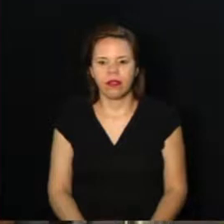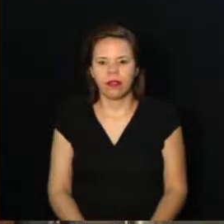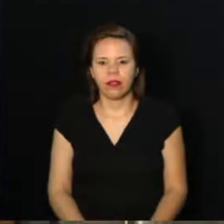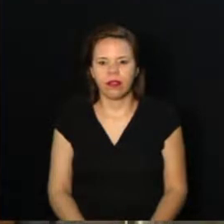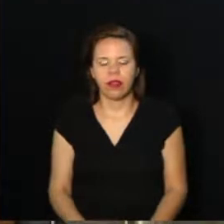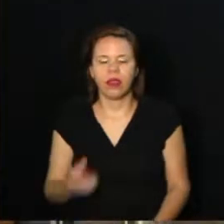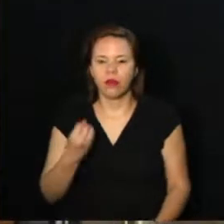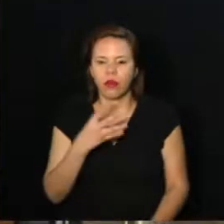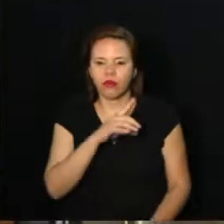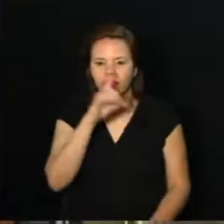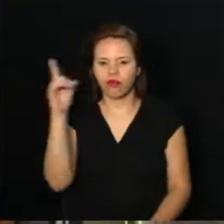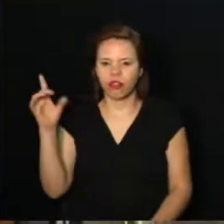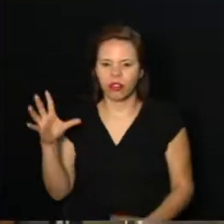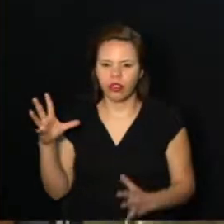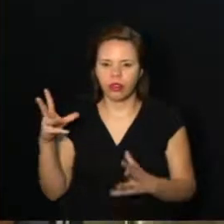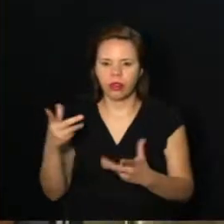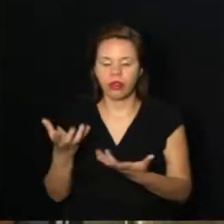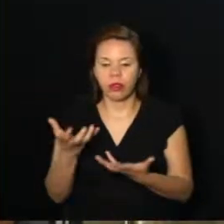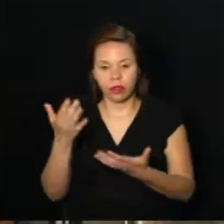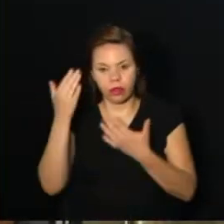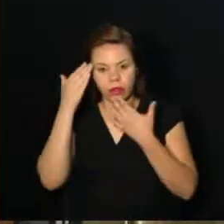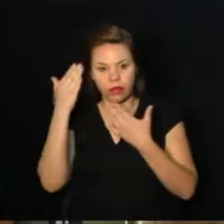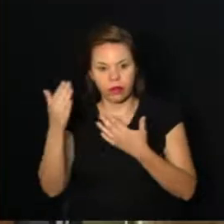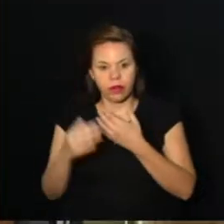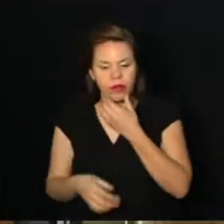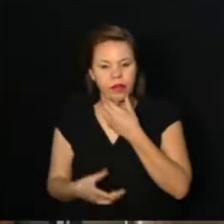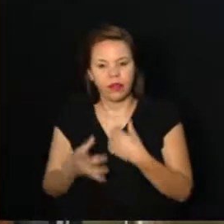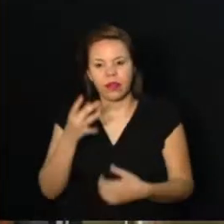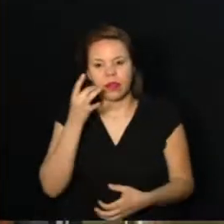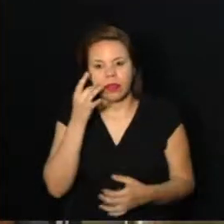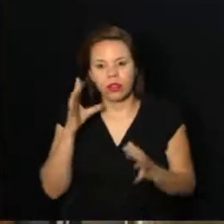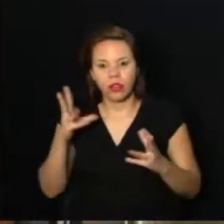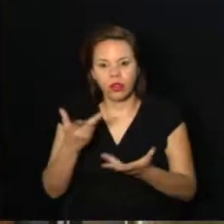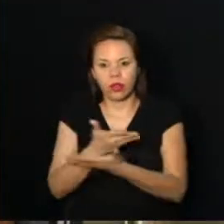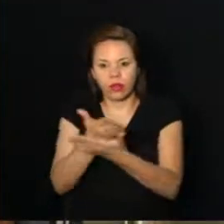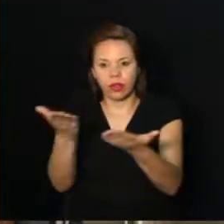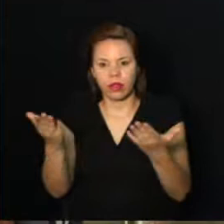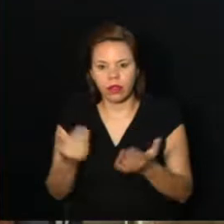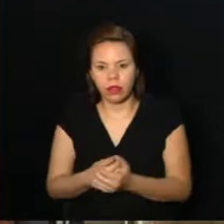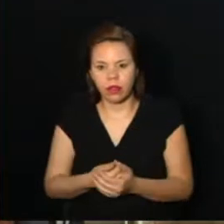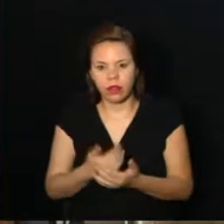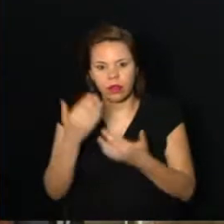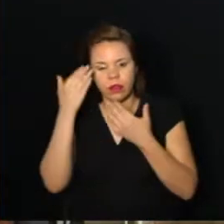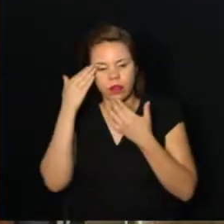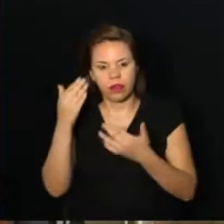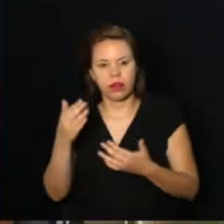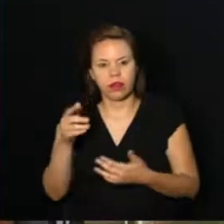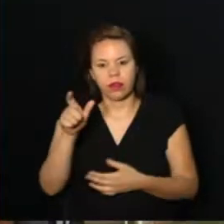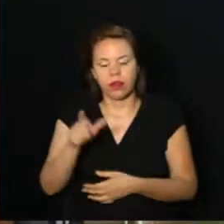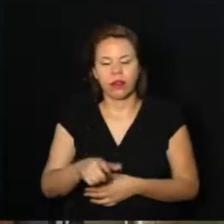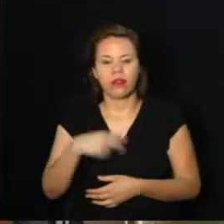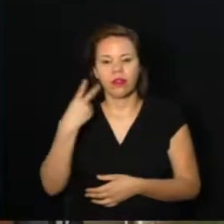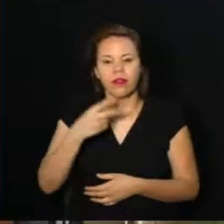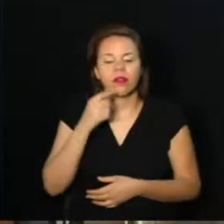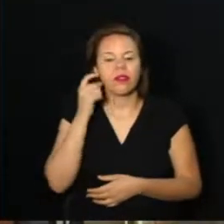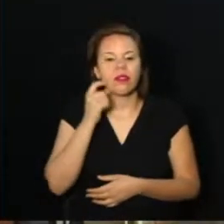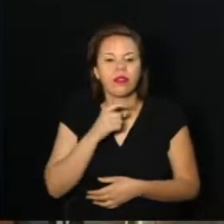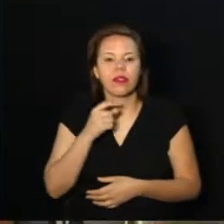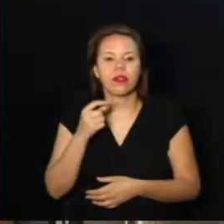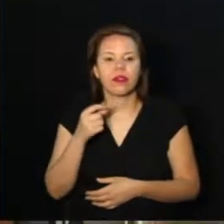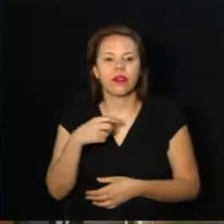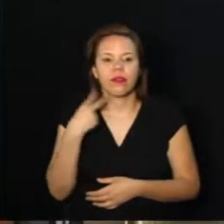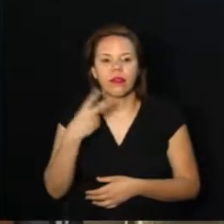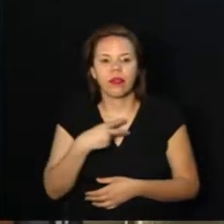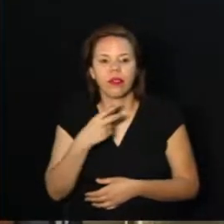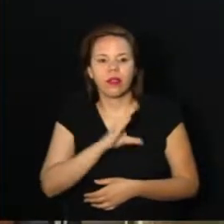Bom dia a todos. Eu quero agradecer a presença de todos vocês, agradecer na pessoa do vereador Marcelo Silva e do vereador Campos